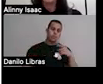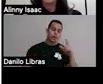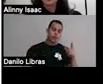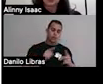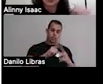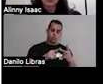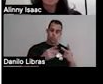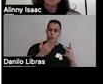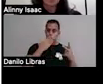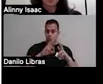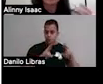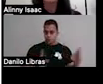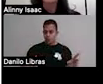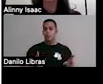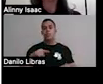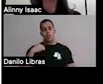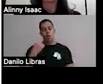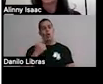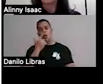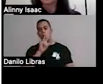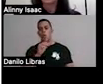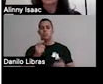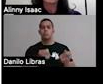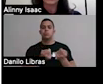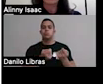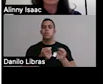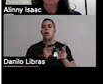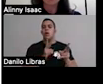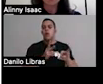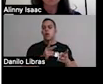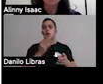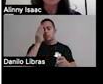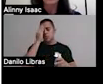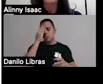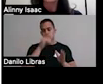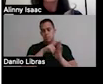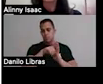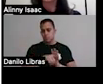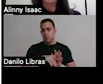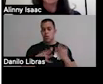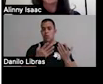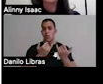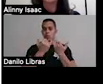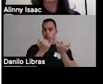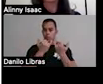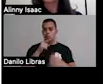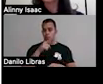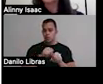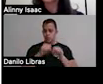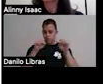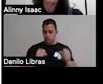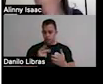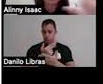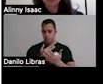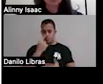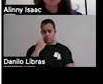consegue, né, modular realmente esse contexto de plasticidade sináptica. E esse sistema endocannabinoide, ele